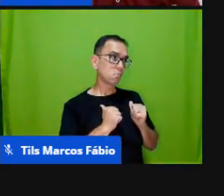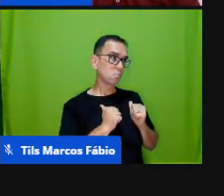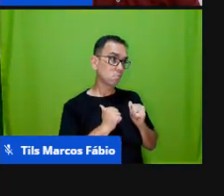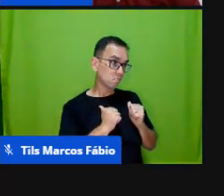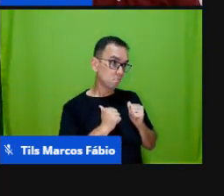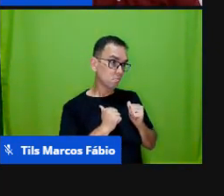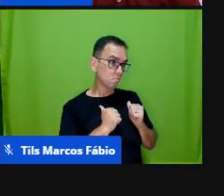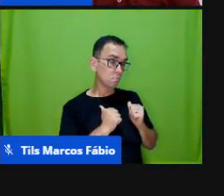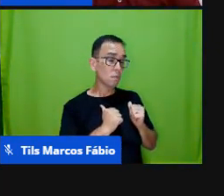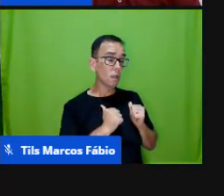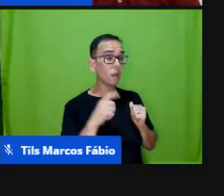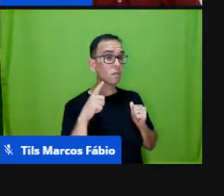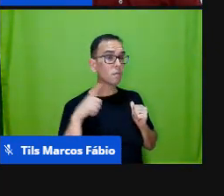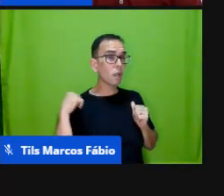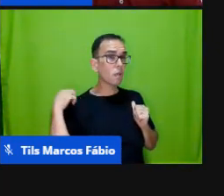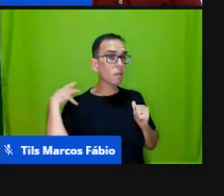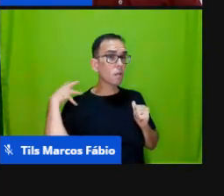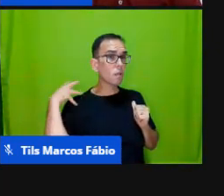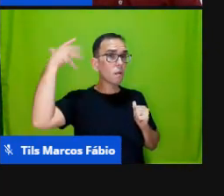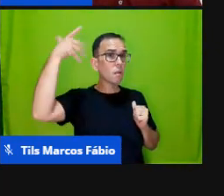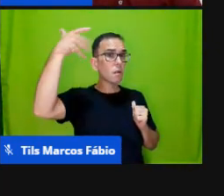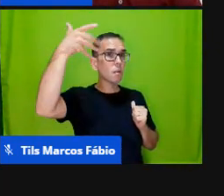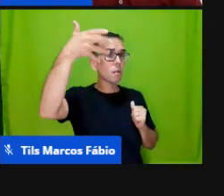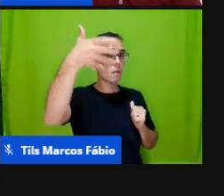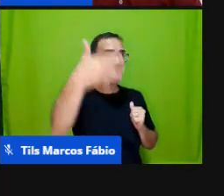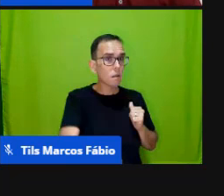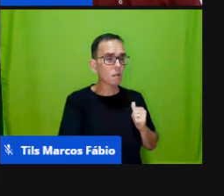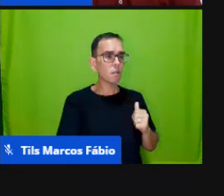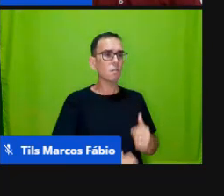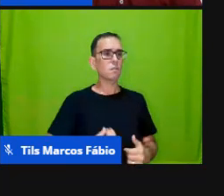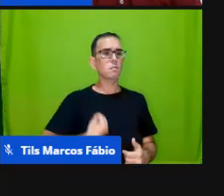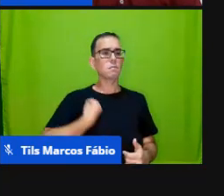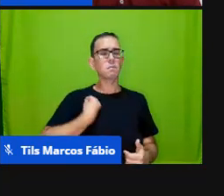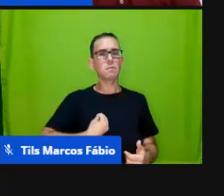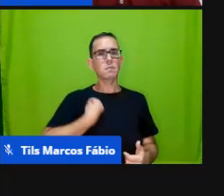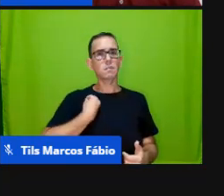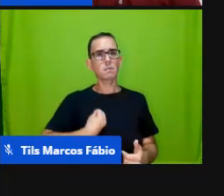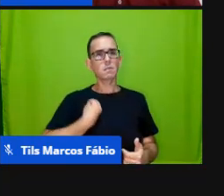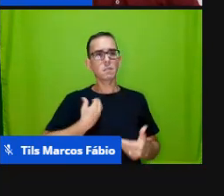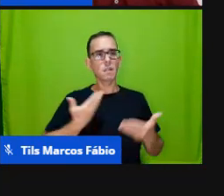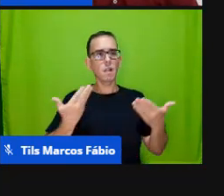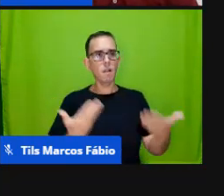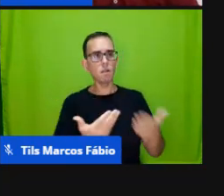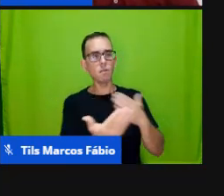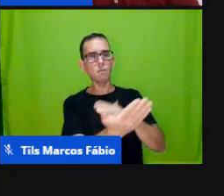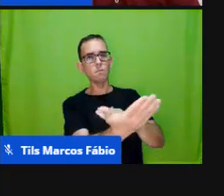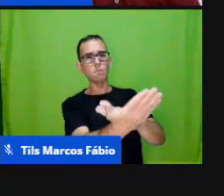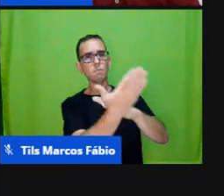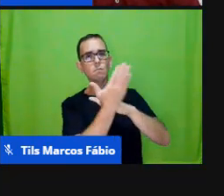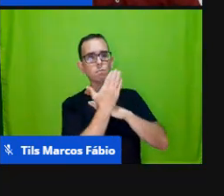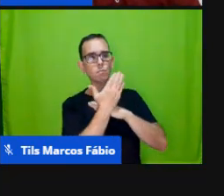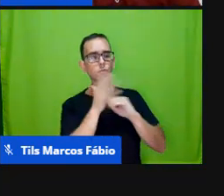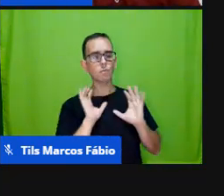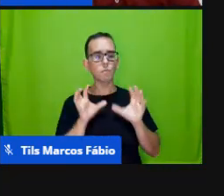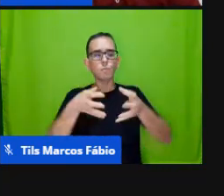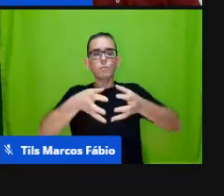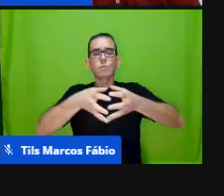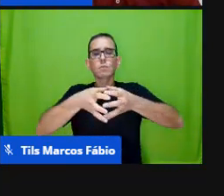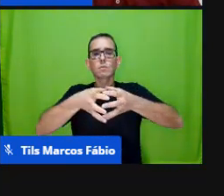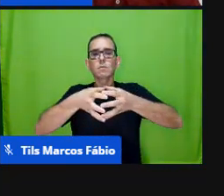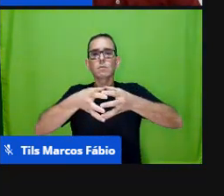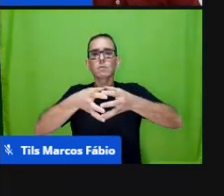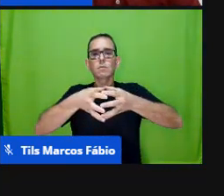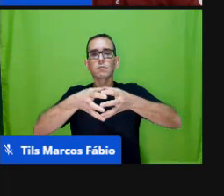se transformando na nossa, principalmente a favor da nossa classe, né? A favor